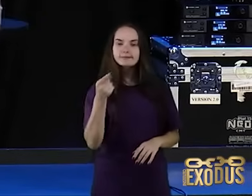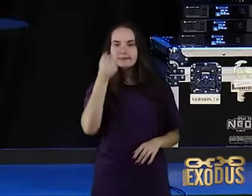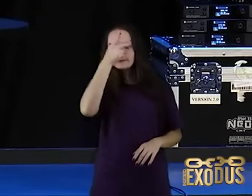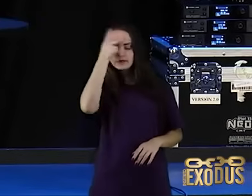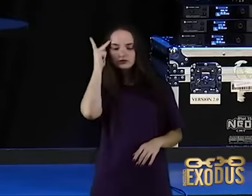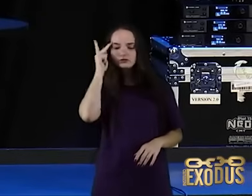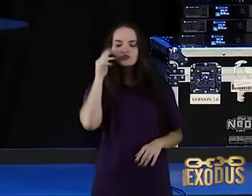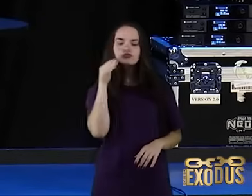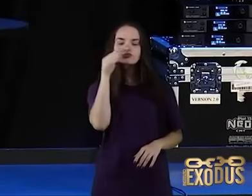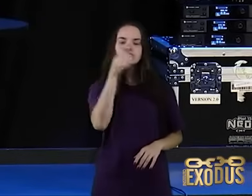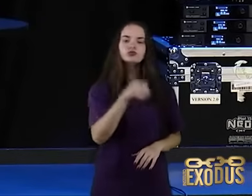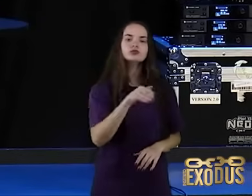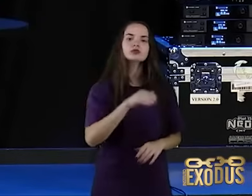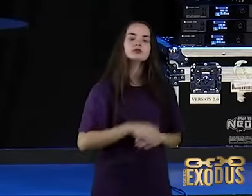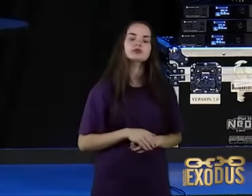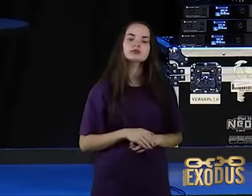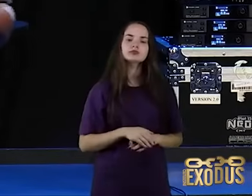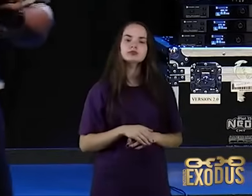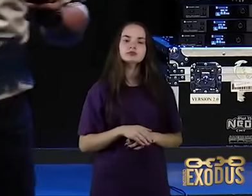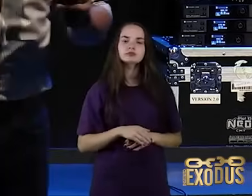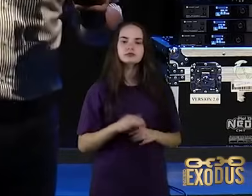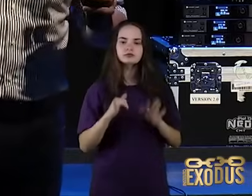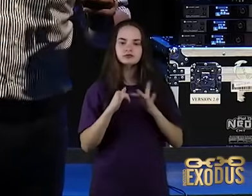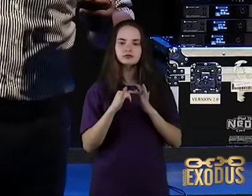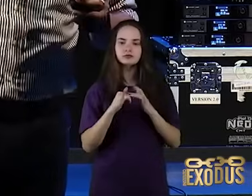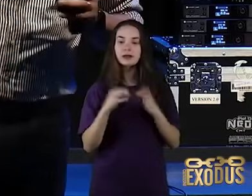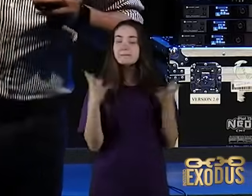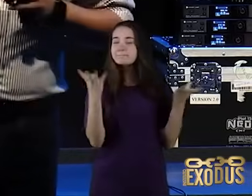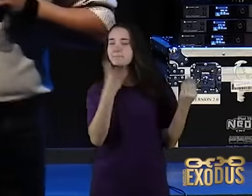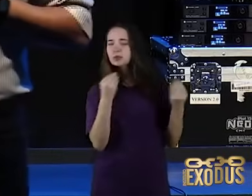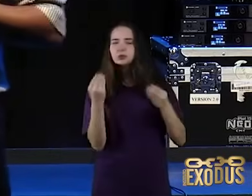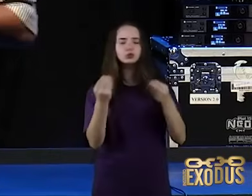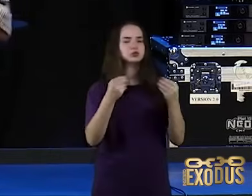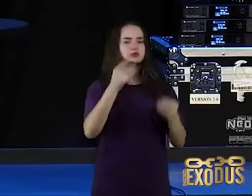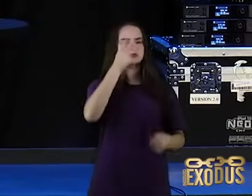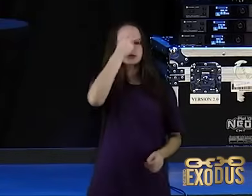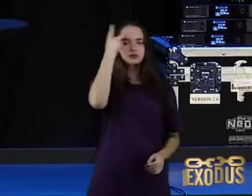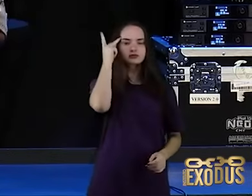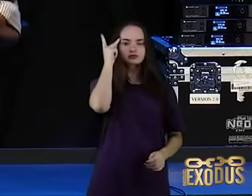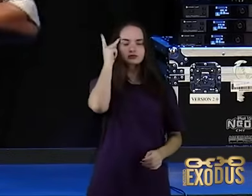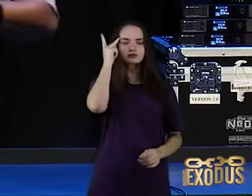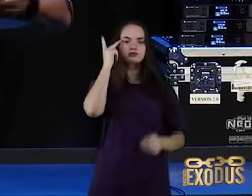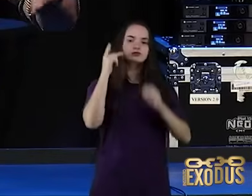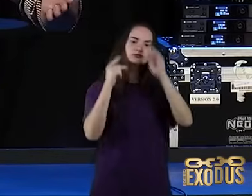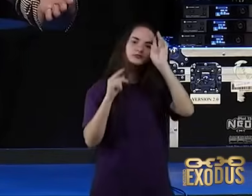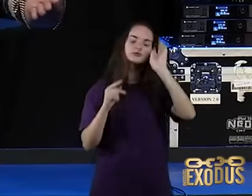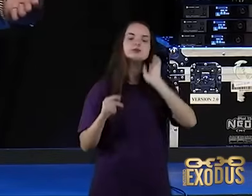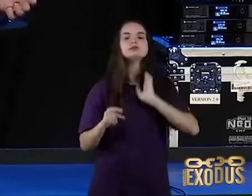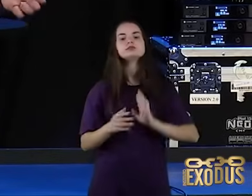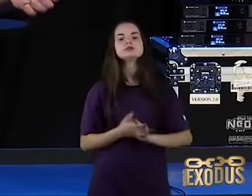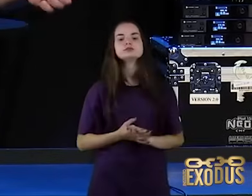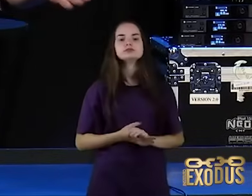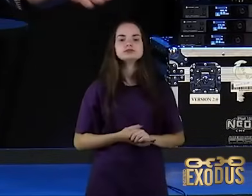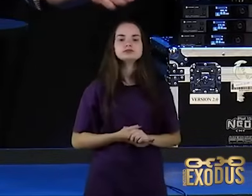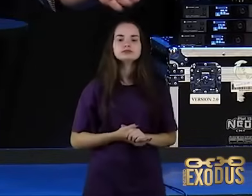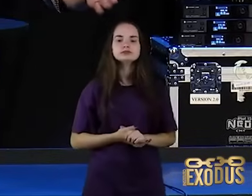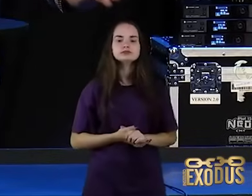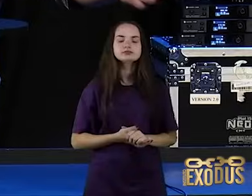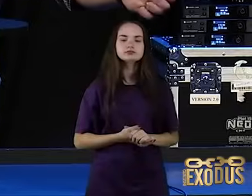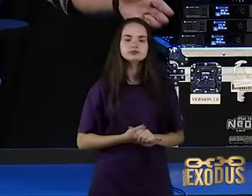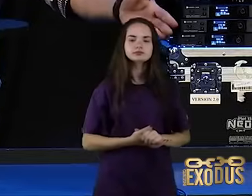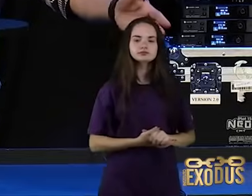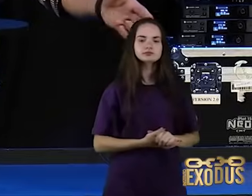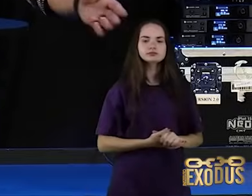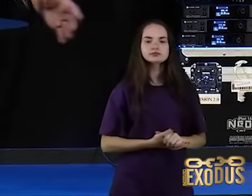para ouvir uma das mensagens 508.000 imagina quanta gente o estádio que tem mais gente aqui eu acho que tem 50 ou 55.000